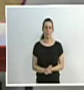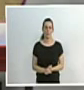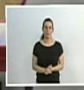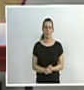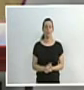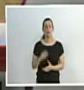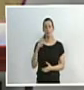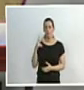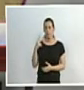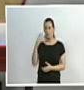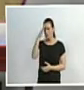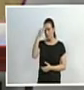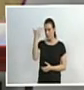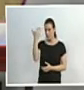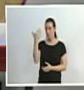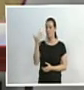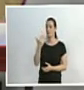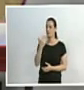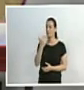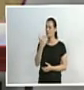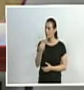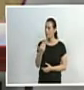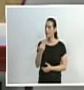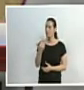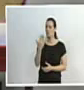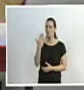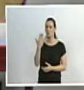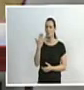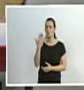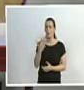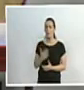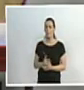Vereador Mário Delbrando, peço vênia a Vossa Excelência para saudar o